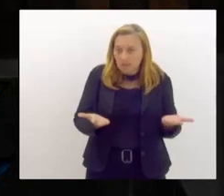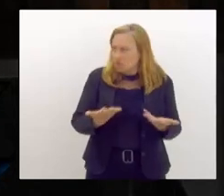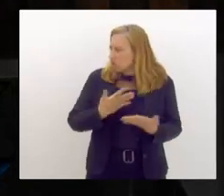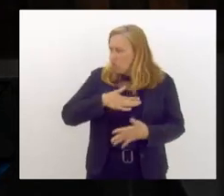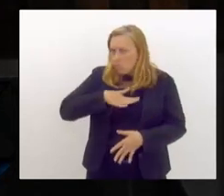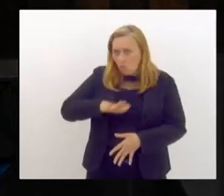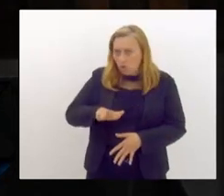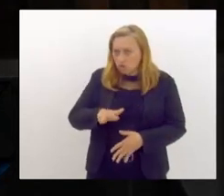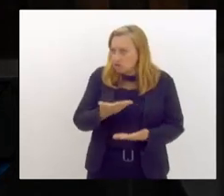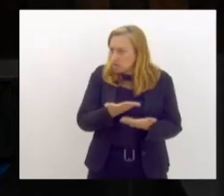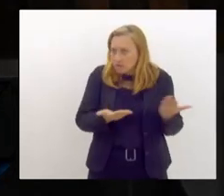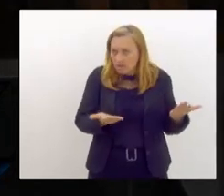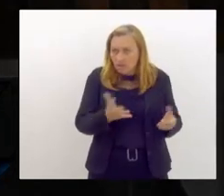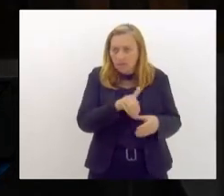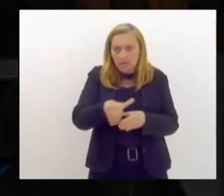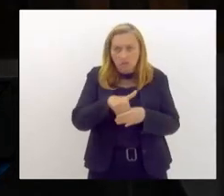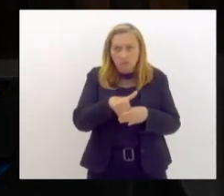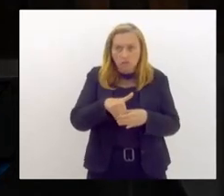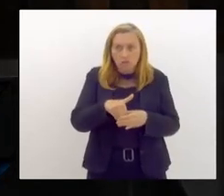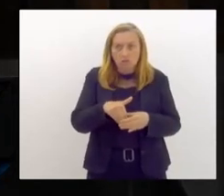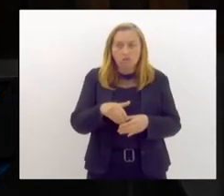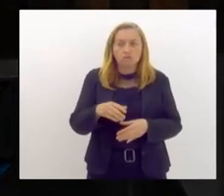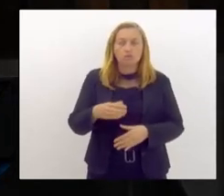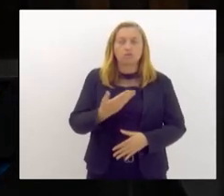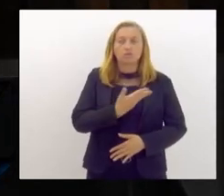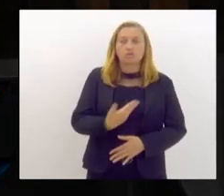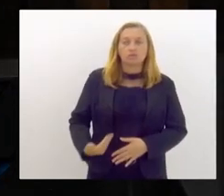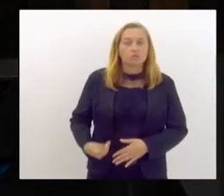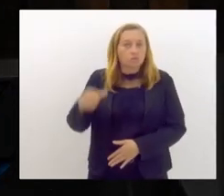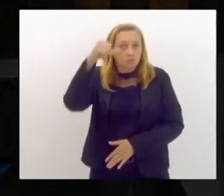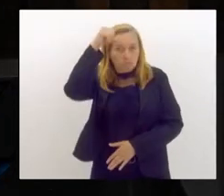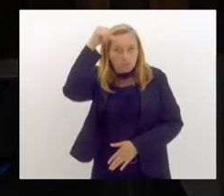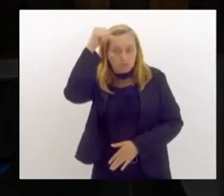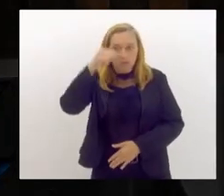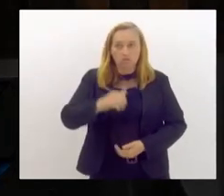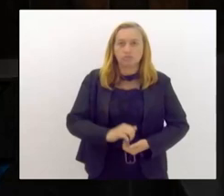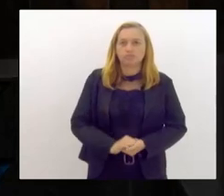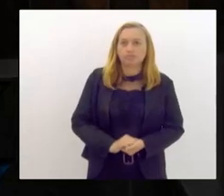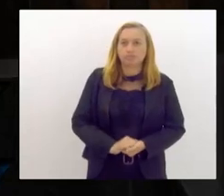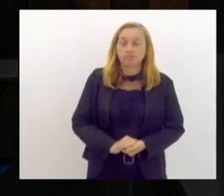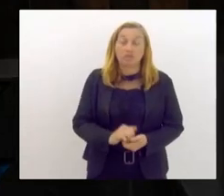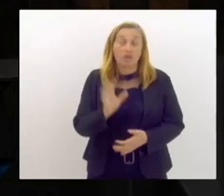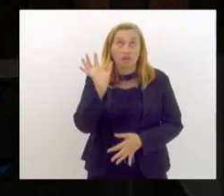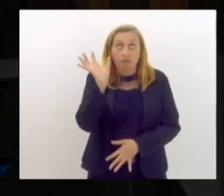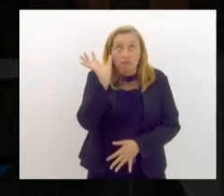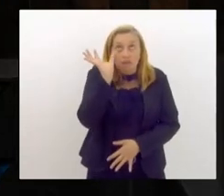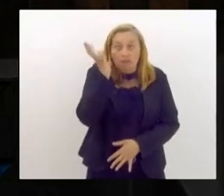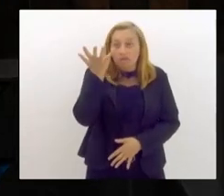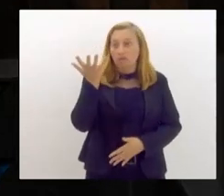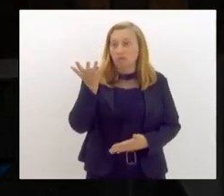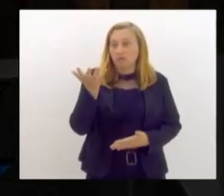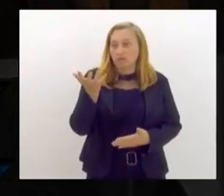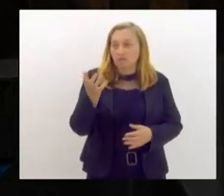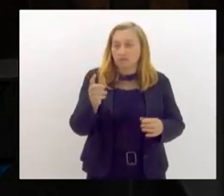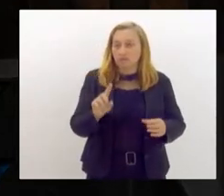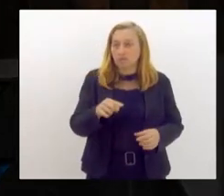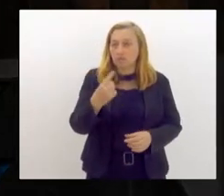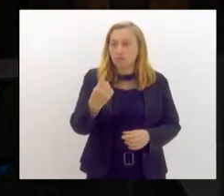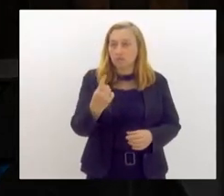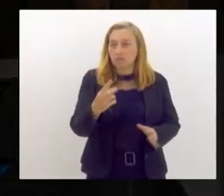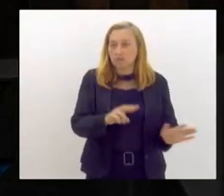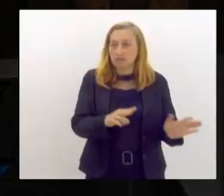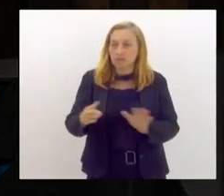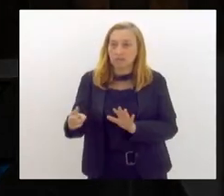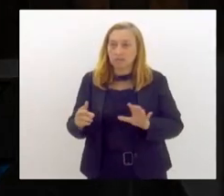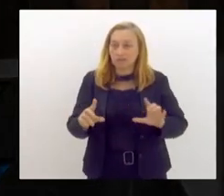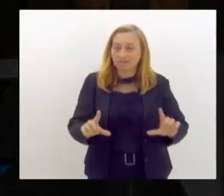tomou uma surra nas urnas, o governador Cláudio Castro, e aí resolveu aparecer uma semana depois da tragédia